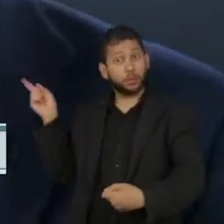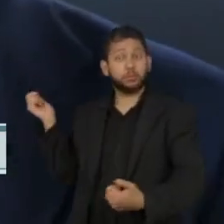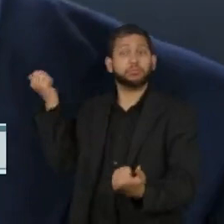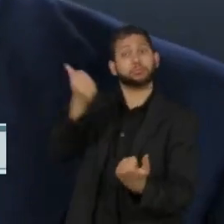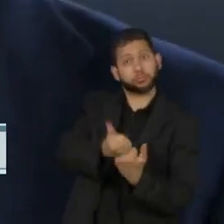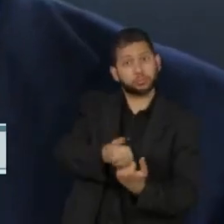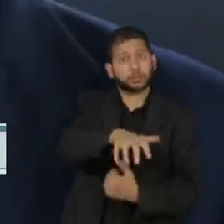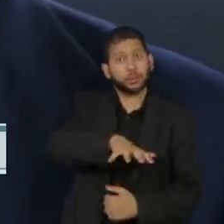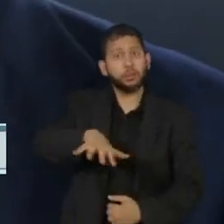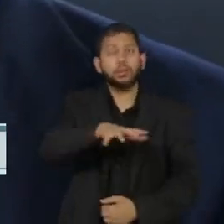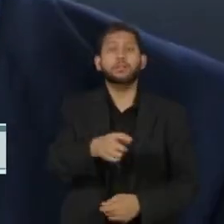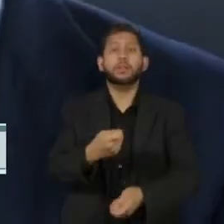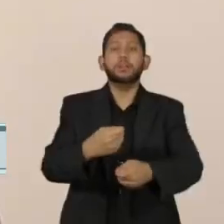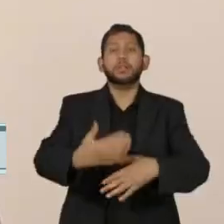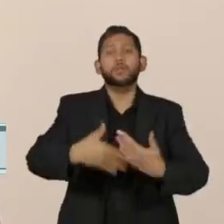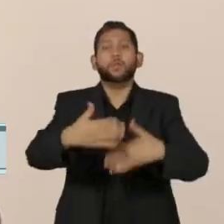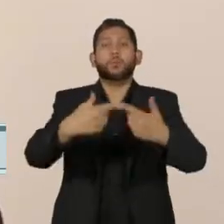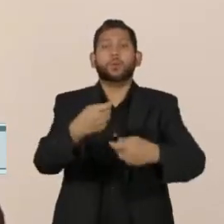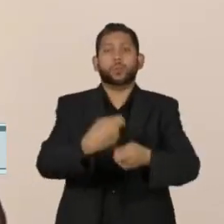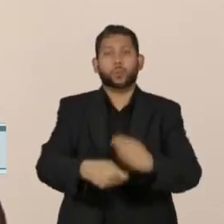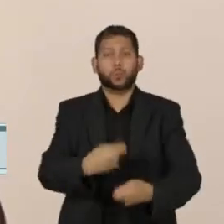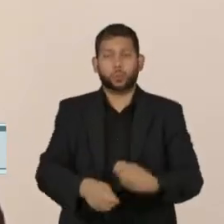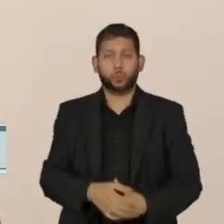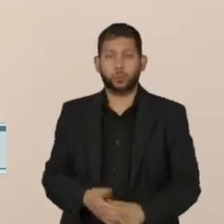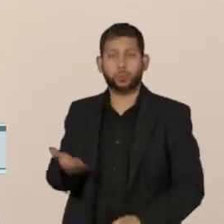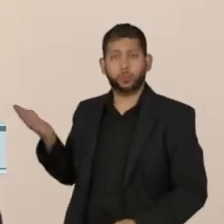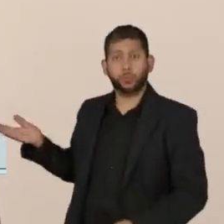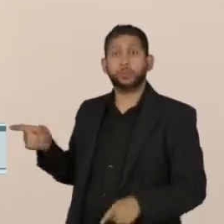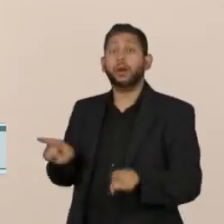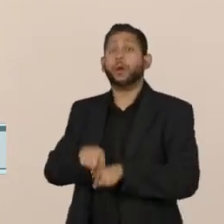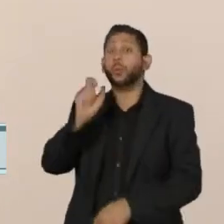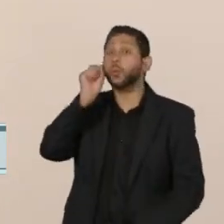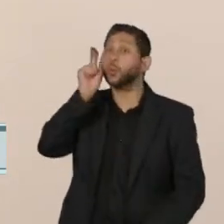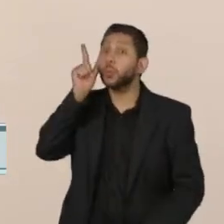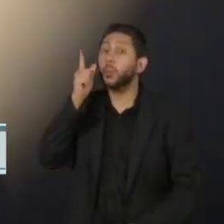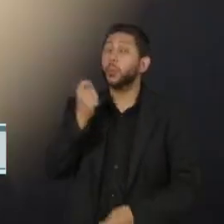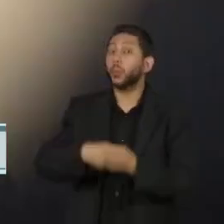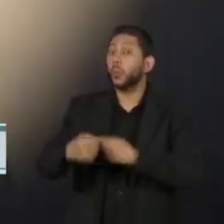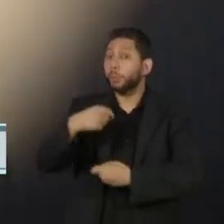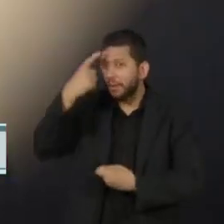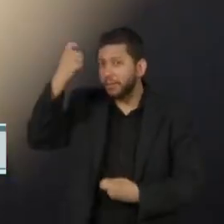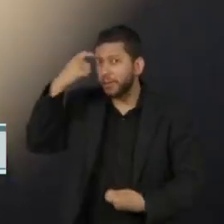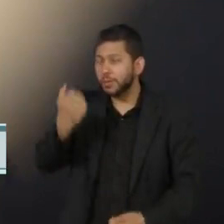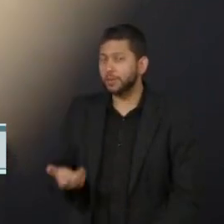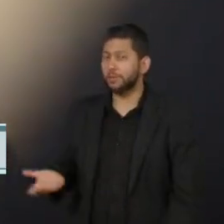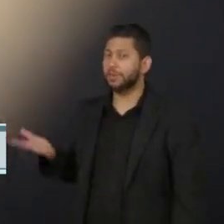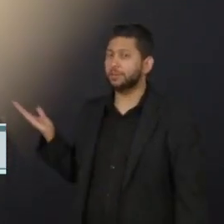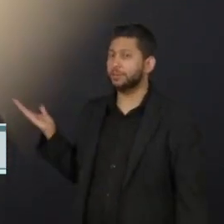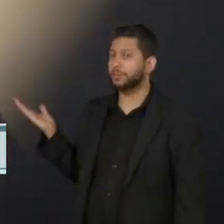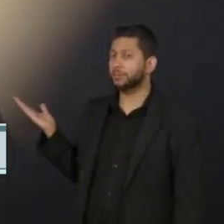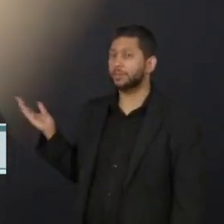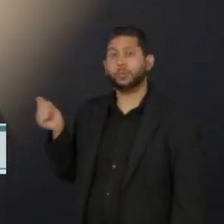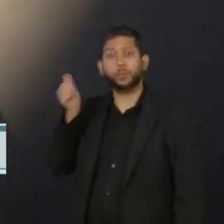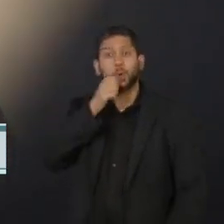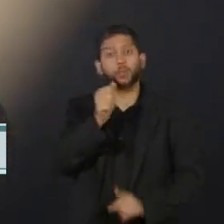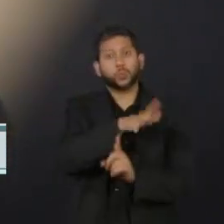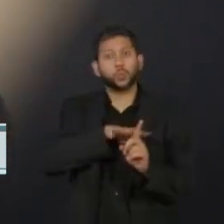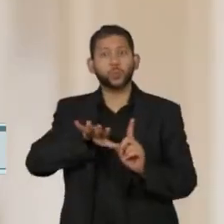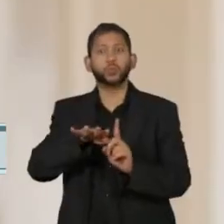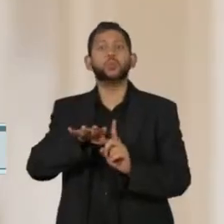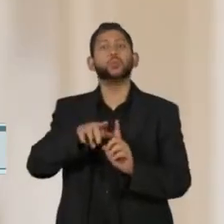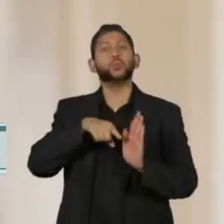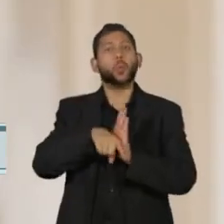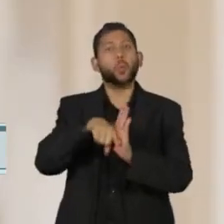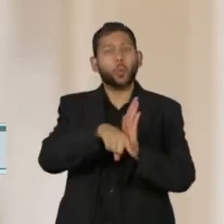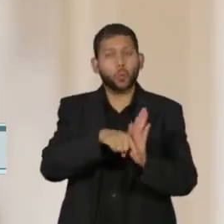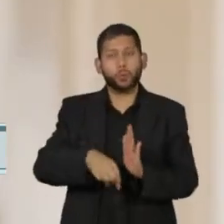a pasta do desenvolvimento econômico já a pasta de cultura e economia criativa ficará com a socióloga Marília